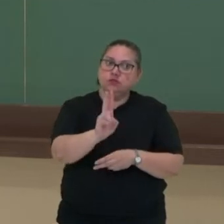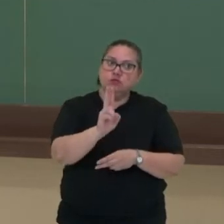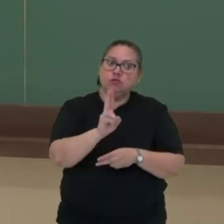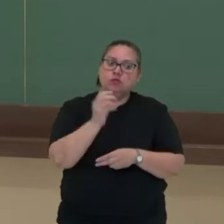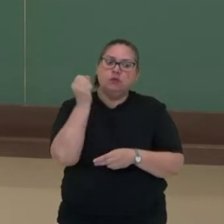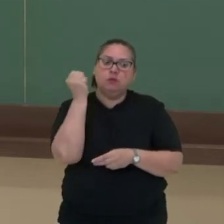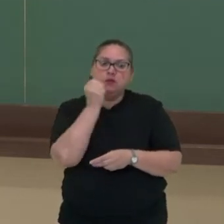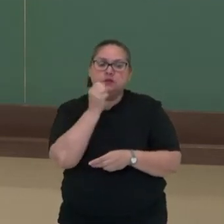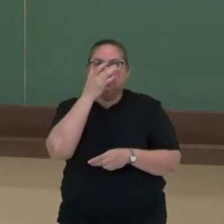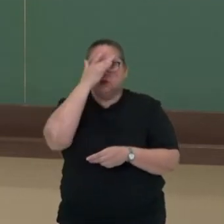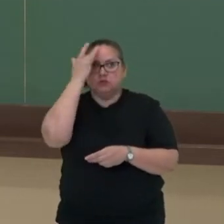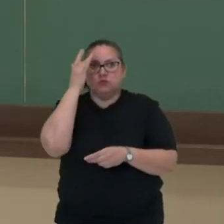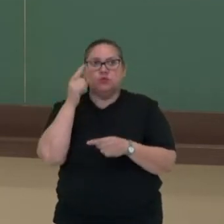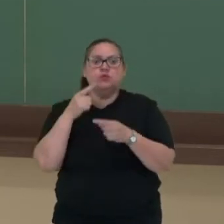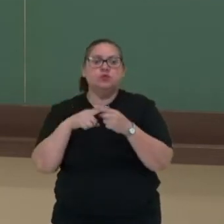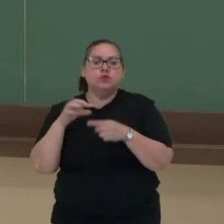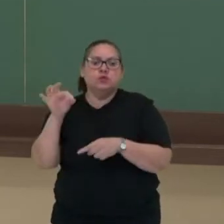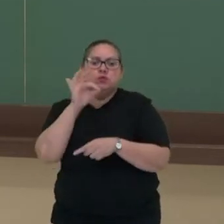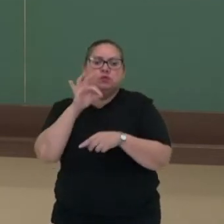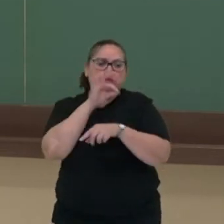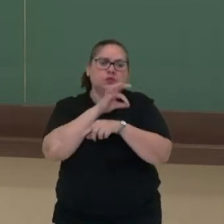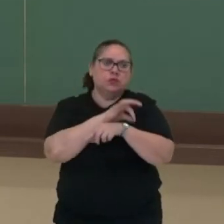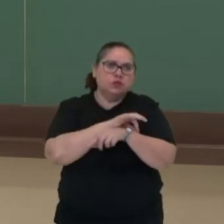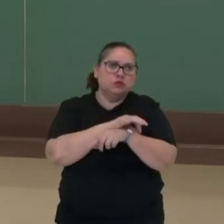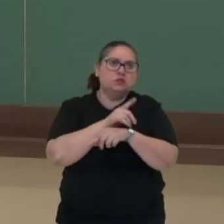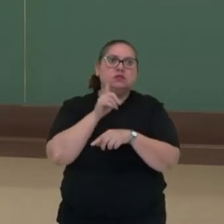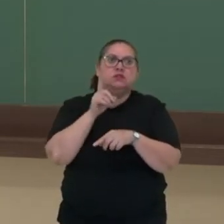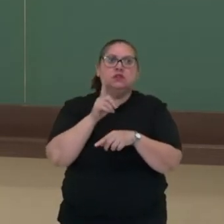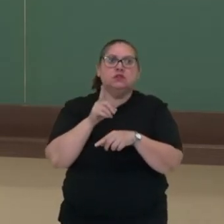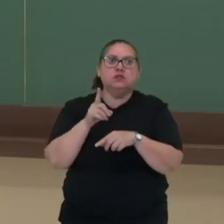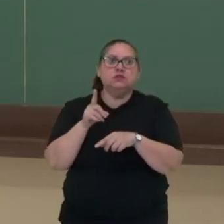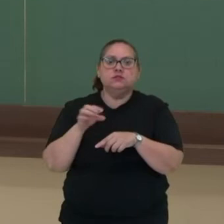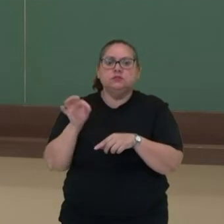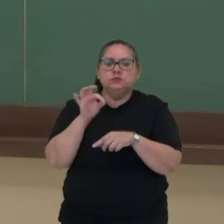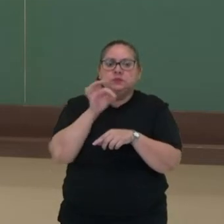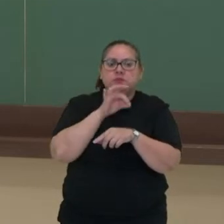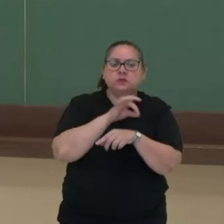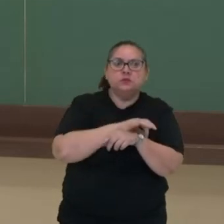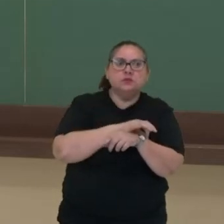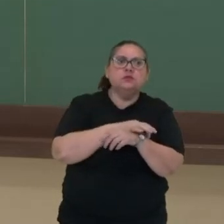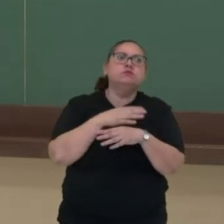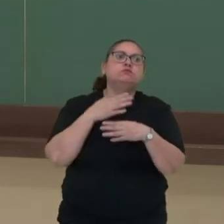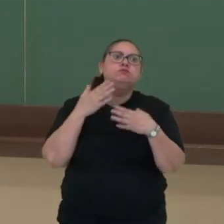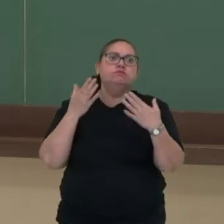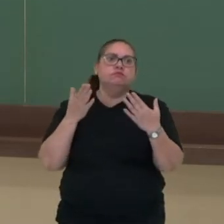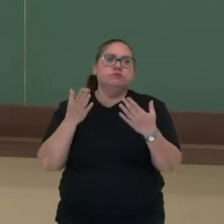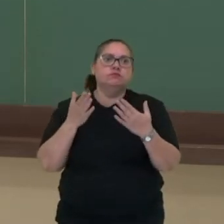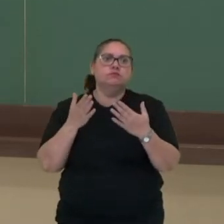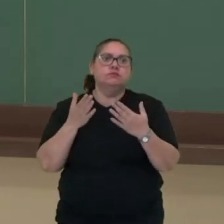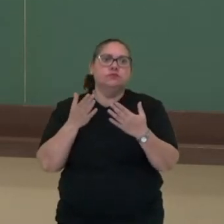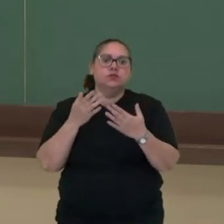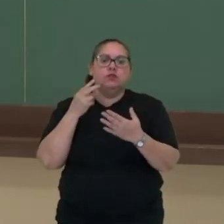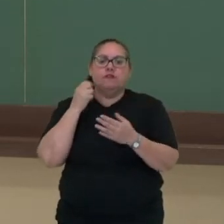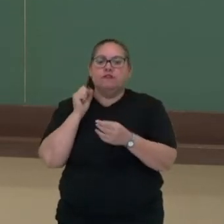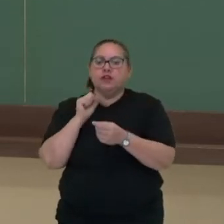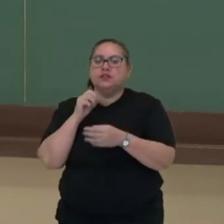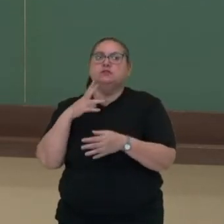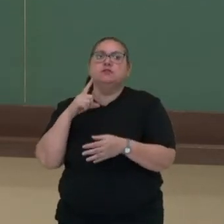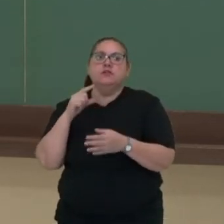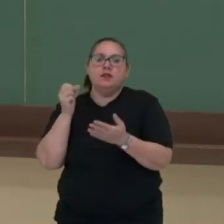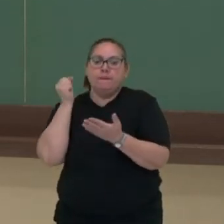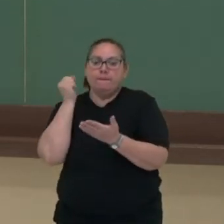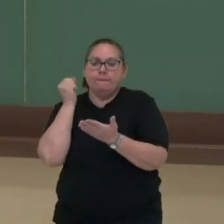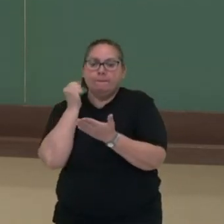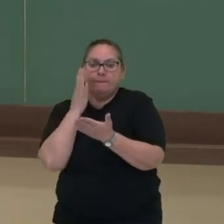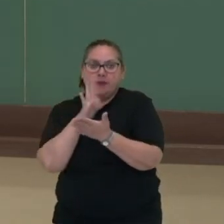matando, porque o Aedes tá aí, né? Esse mosquitinho tá por aí e infelizmente a gente só vai conseguir